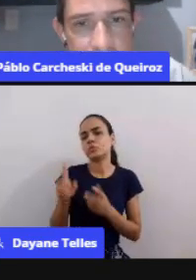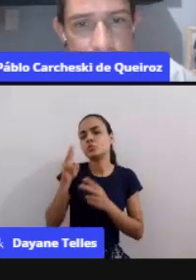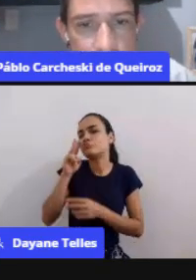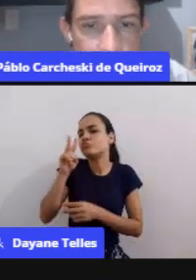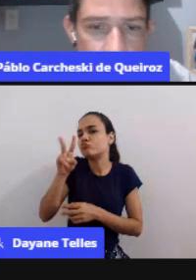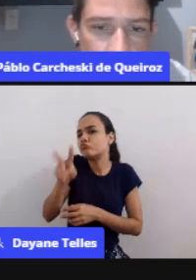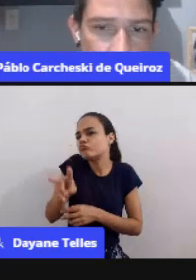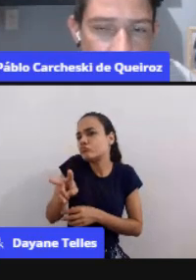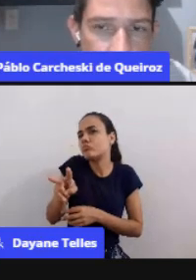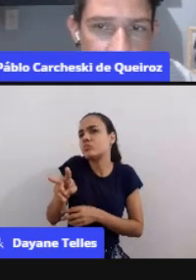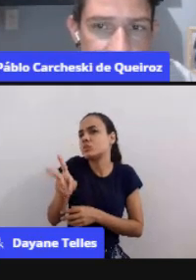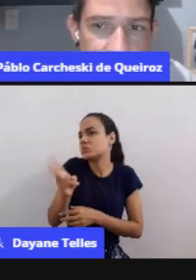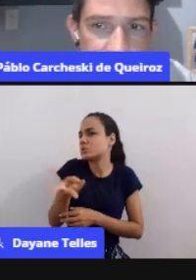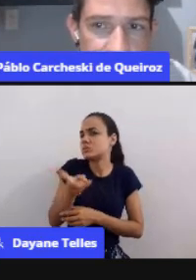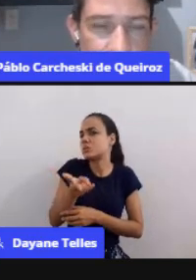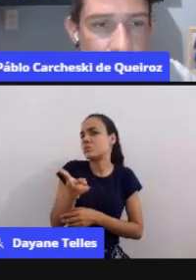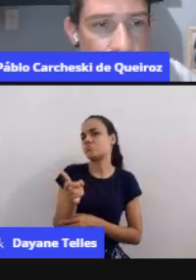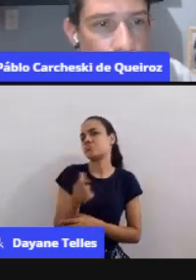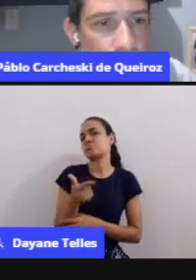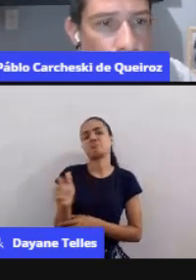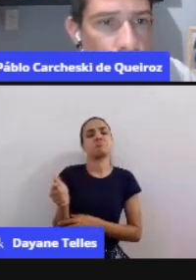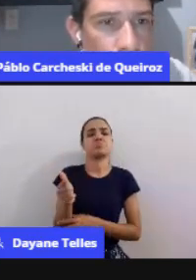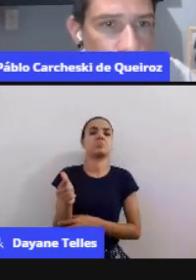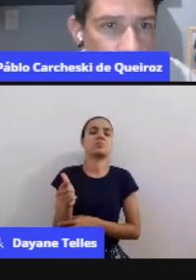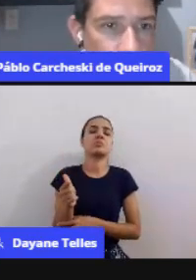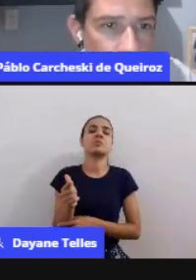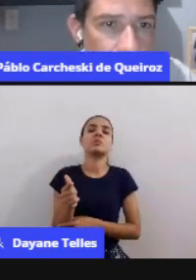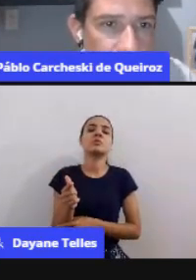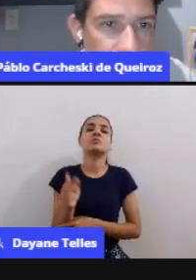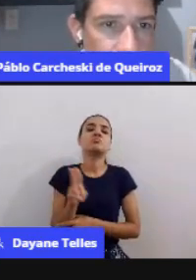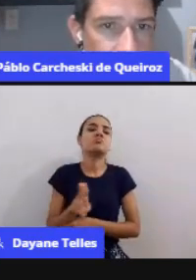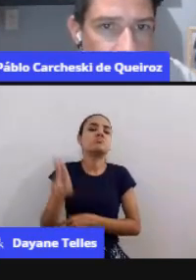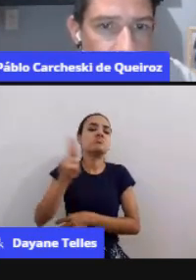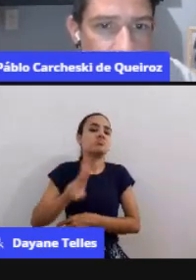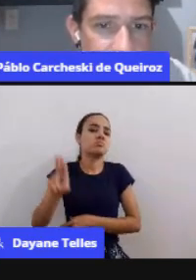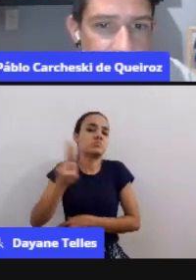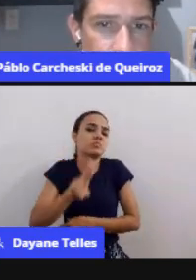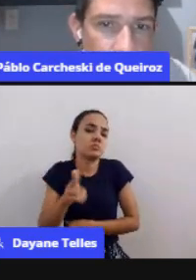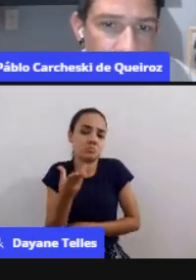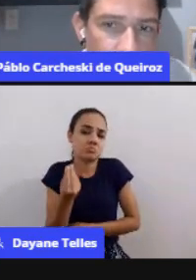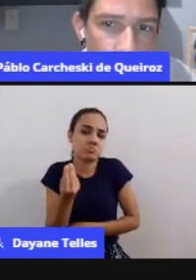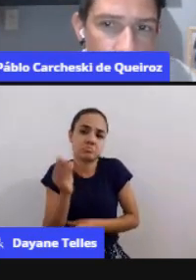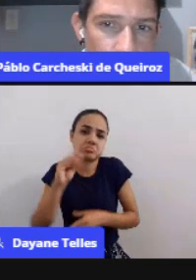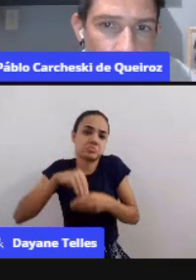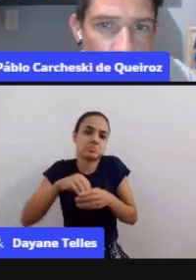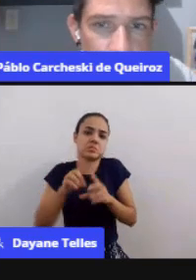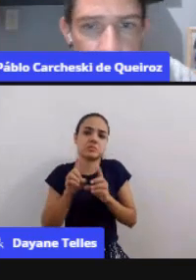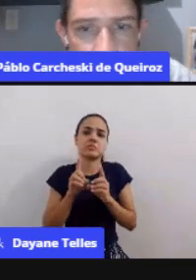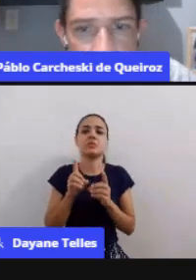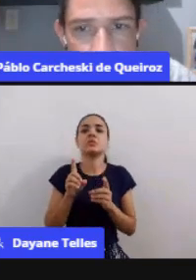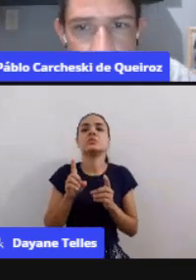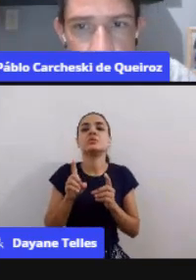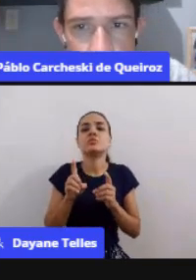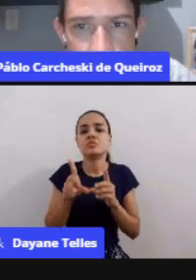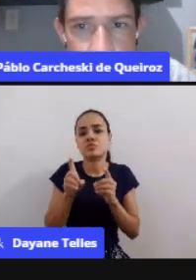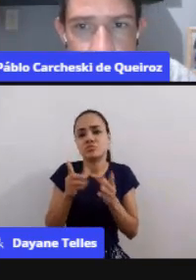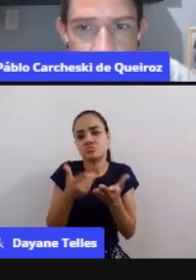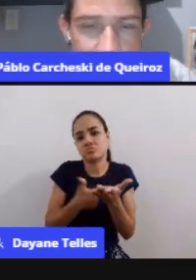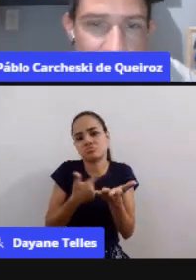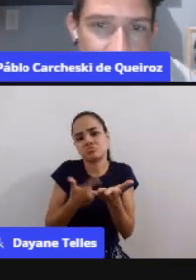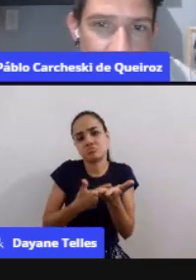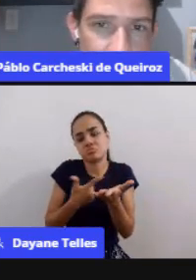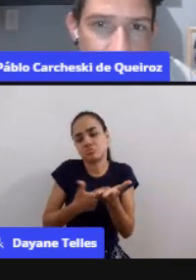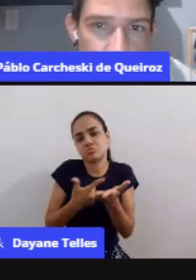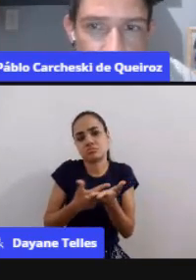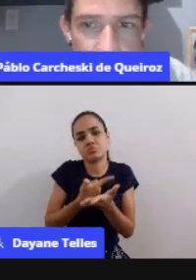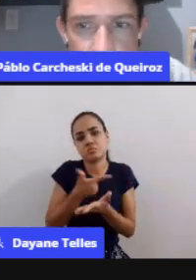para a relação entre o tempo e a distância, eles não são muito comuns nos livros, né? Mas e aí, por não ser comum, eu posso explorar com meus alunos?